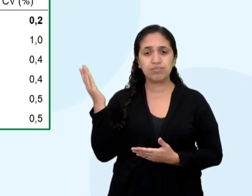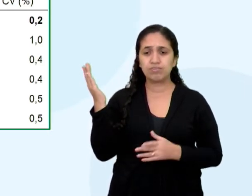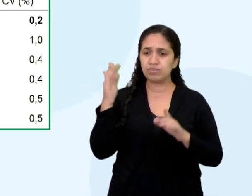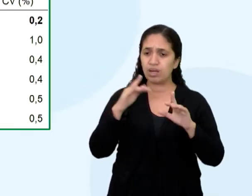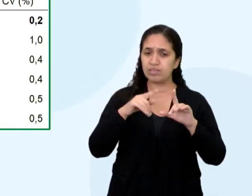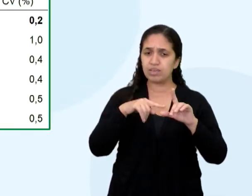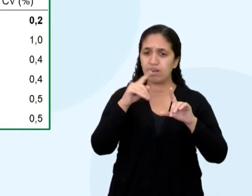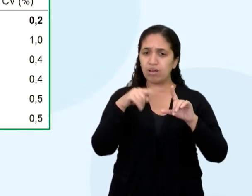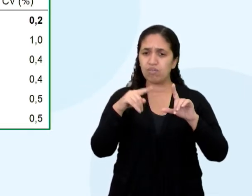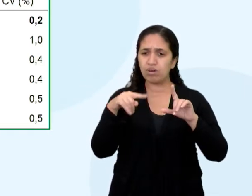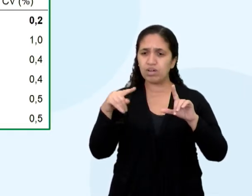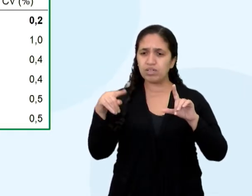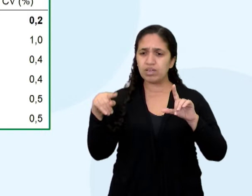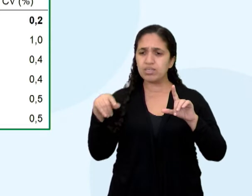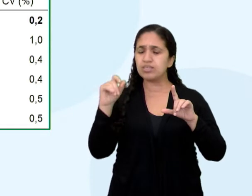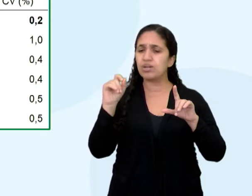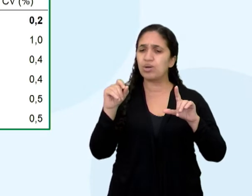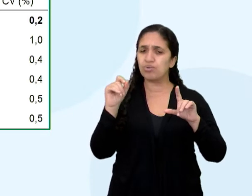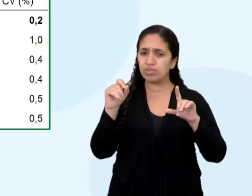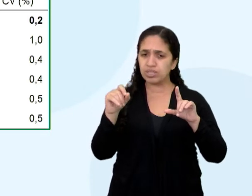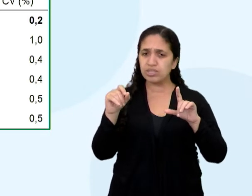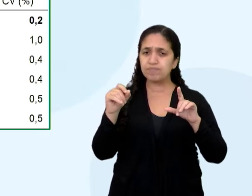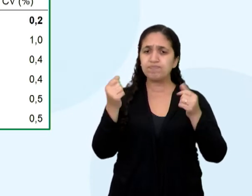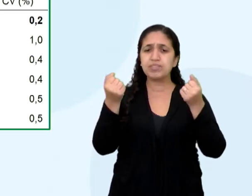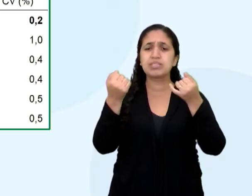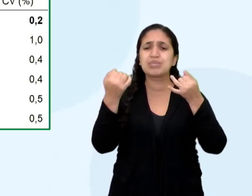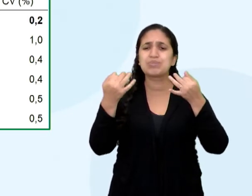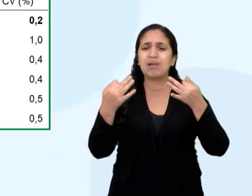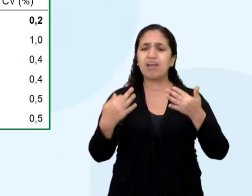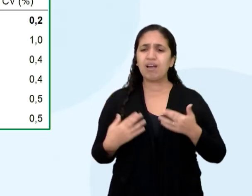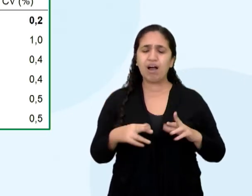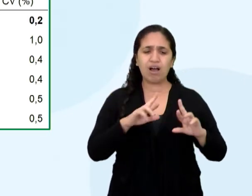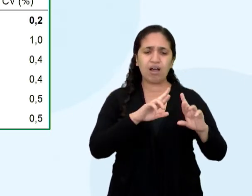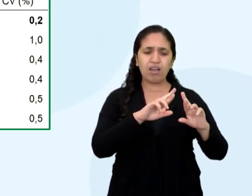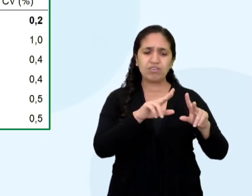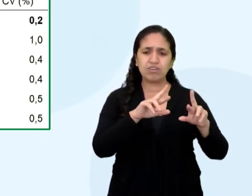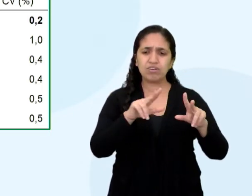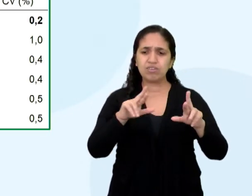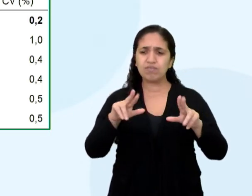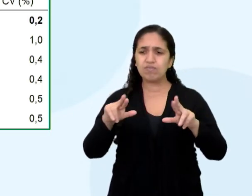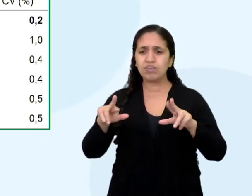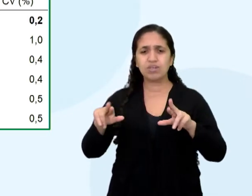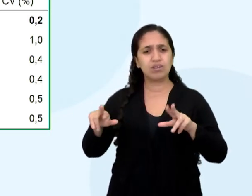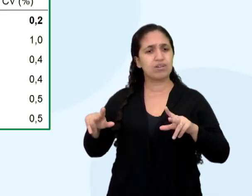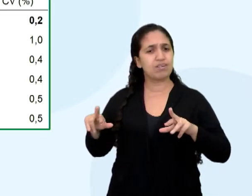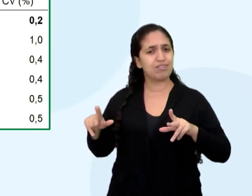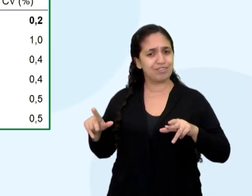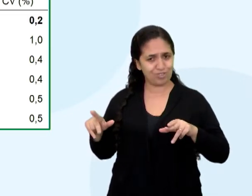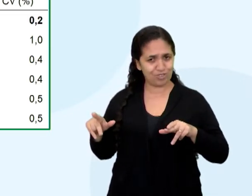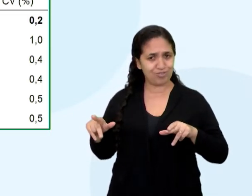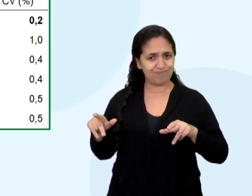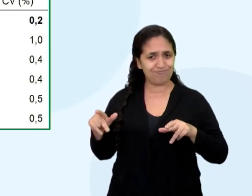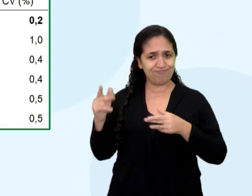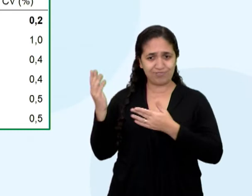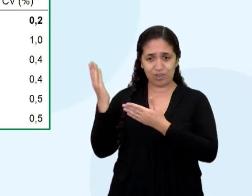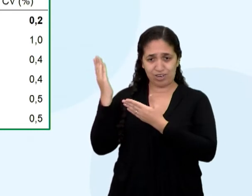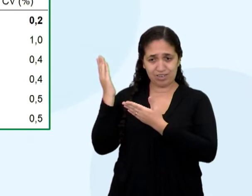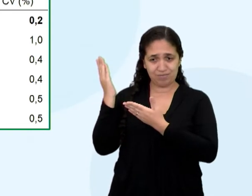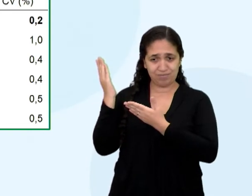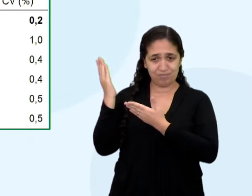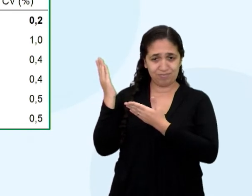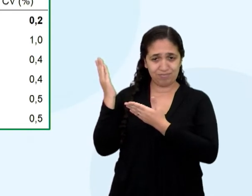variação é uma forma de expressar a variabilidade dos dados. Olha onde você encontra ele, ó, encontra aqui,